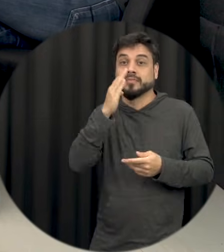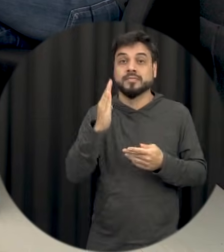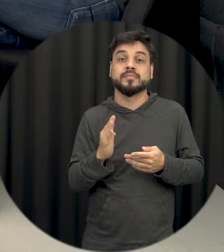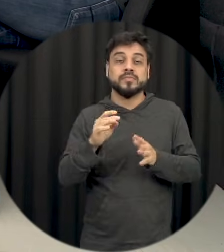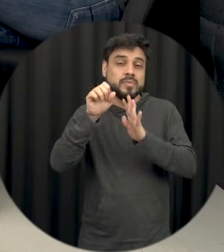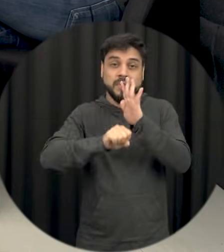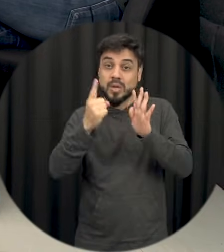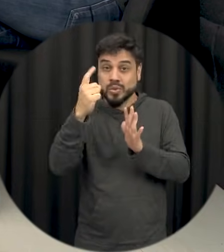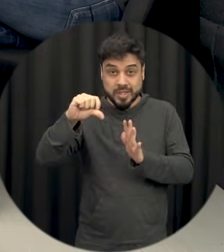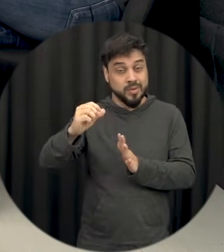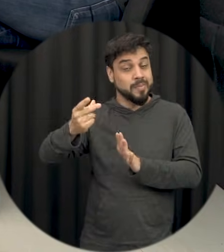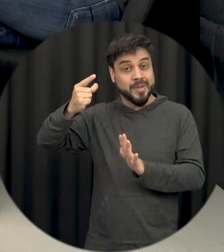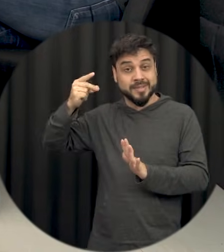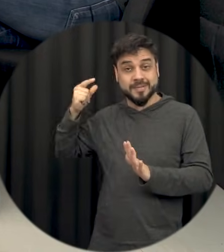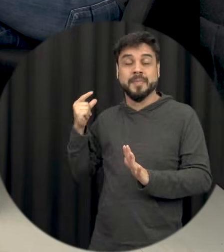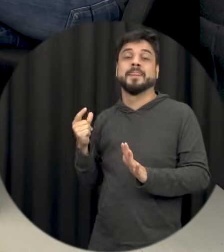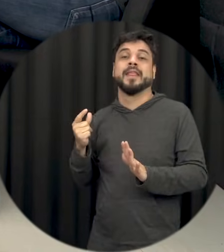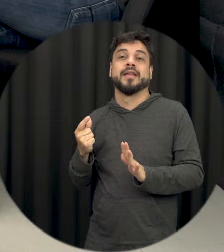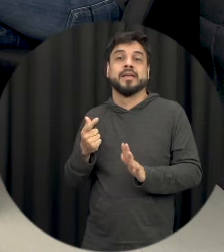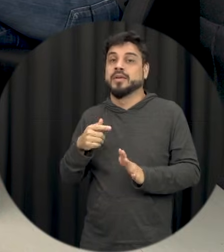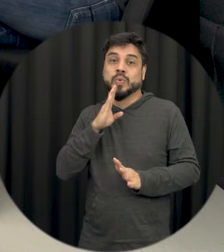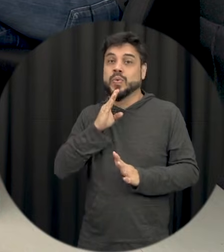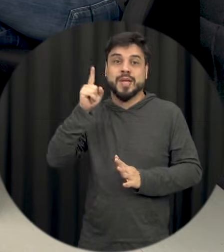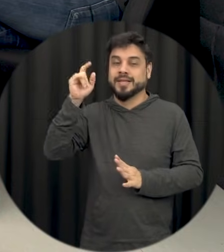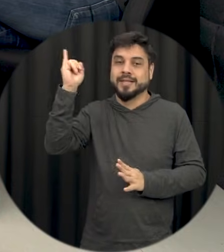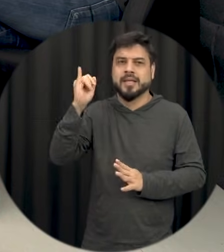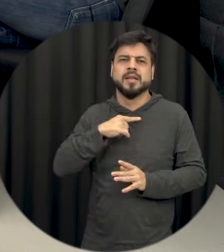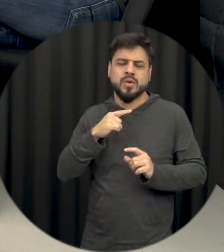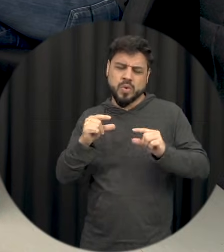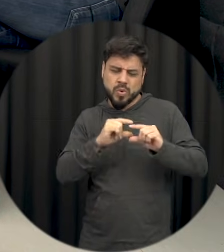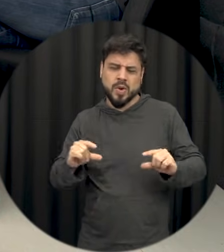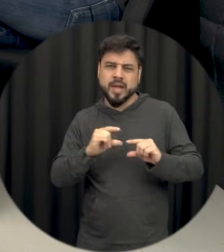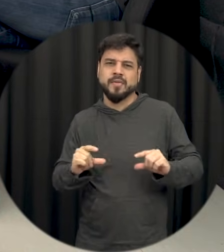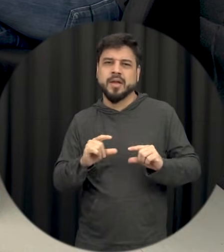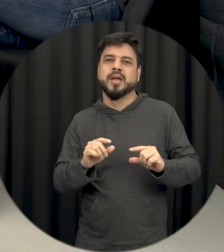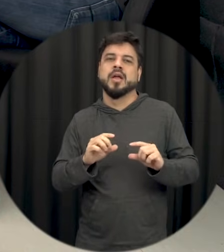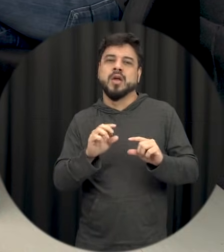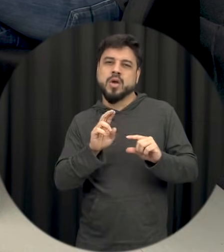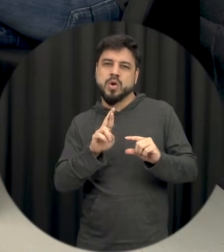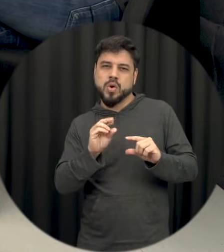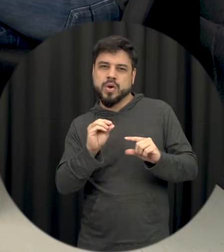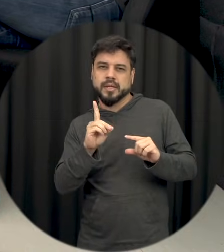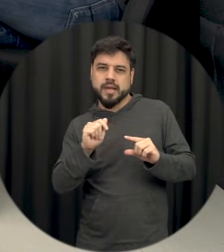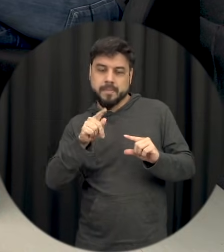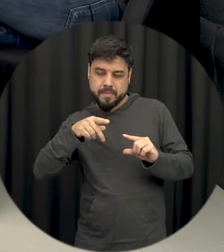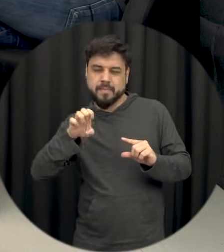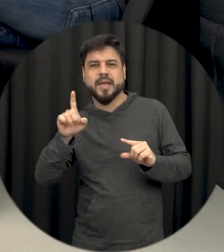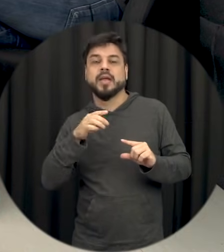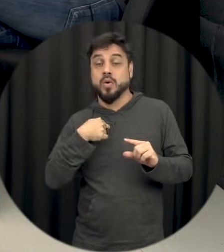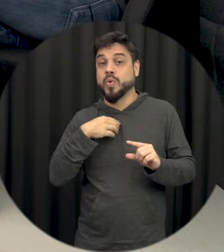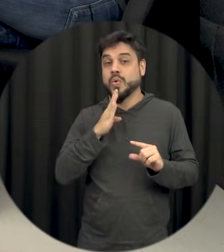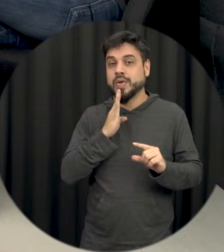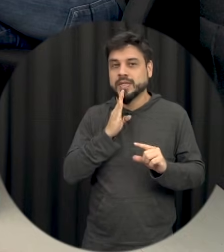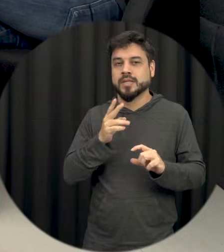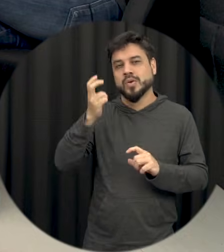XIX, que são desconhecidos. Então eu usava um pouquinho dos meus conhecimentos da cultura brasileira para poder,